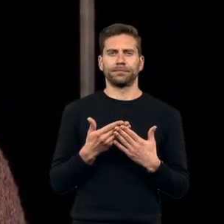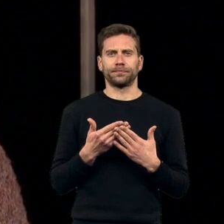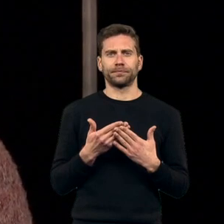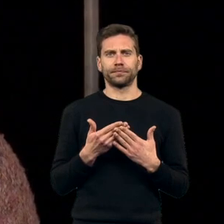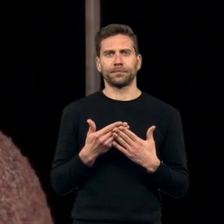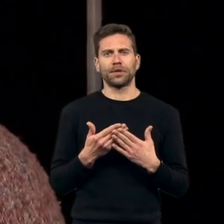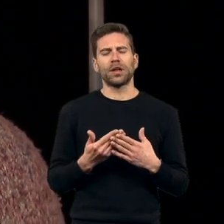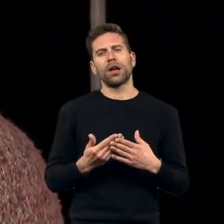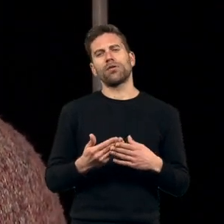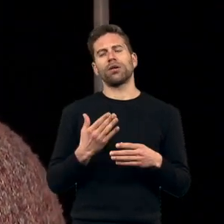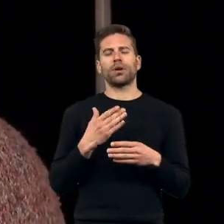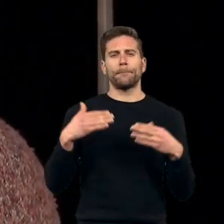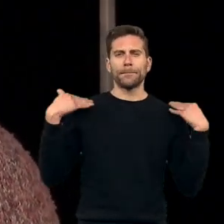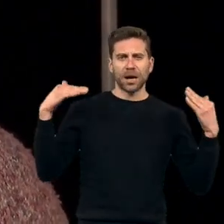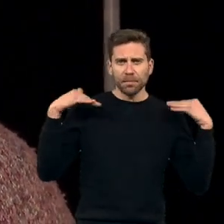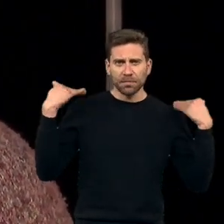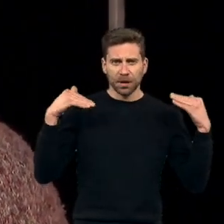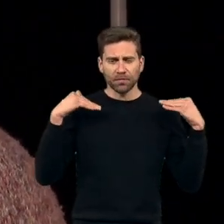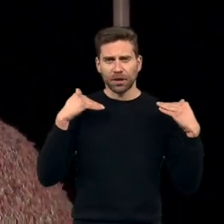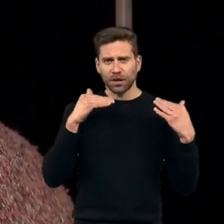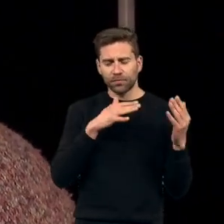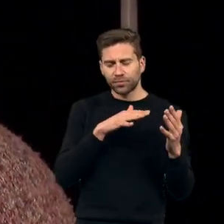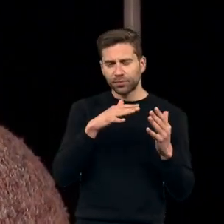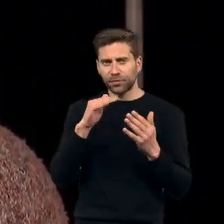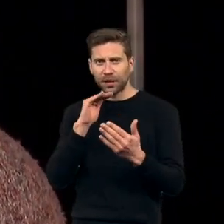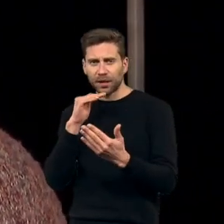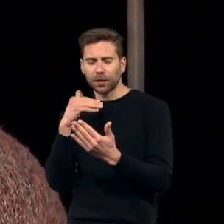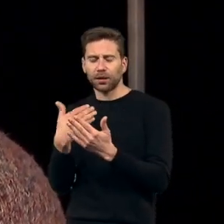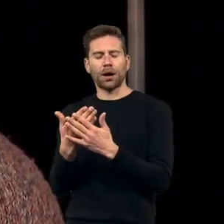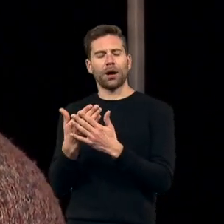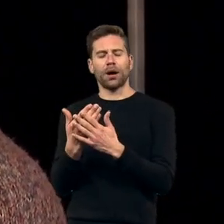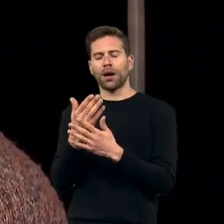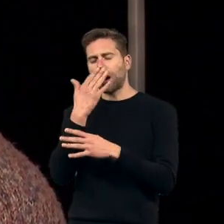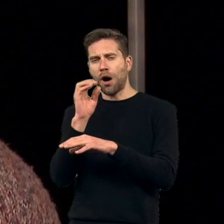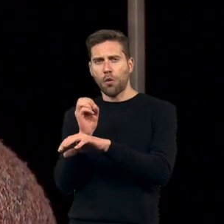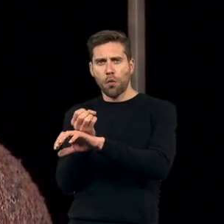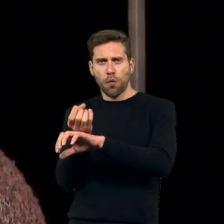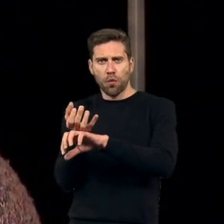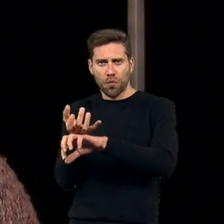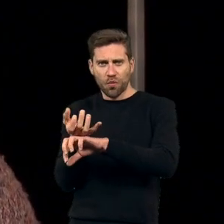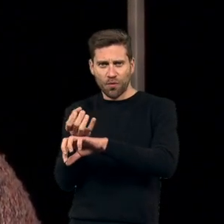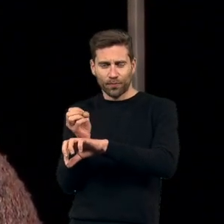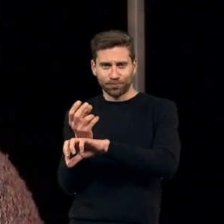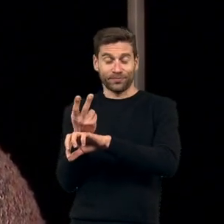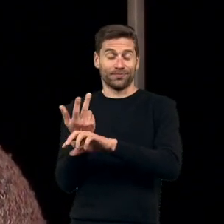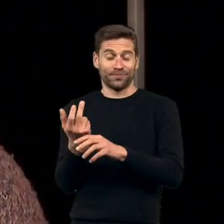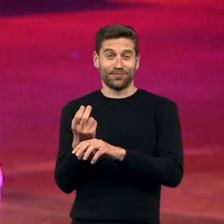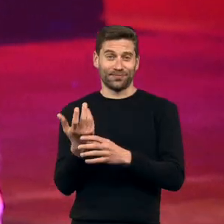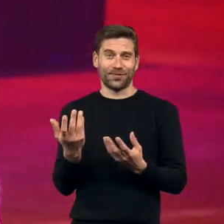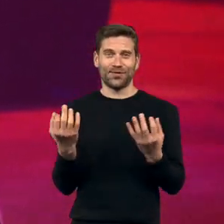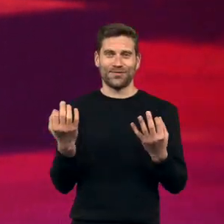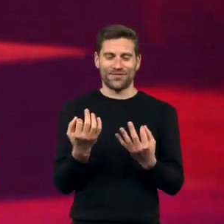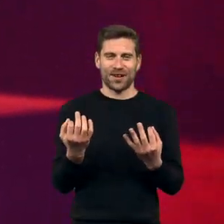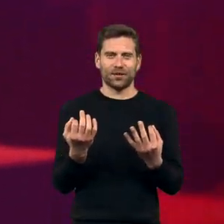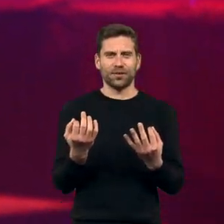essa longa preparação numa pérola ou num diamante, não é? Ou numa ocasião especial. Acho que as